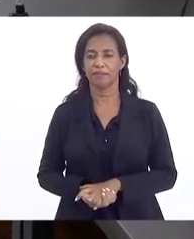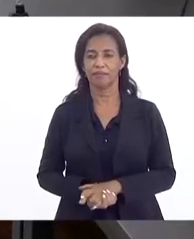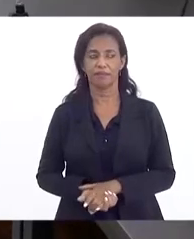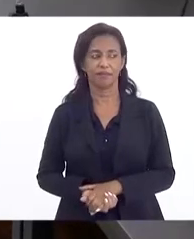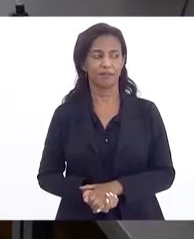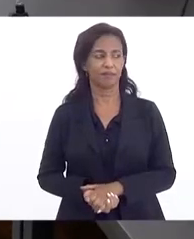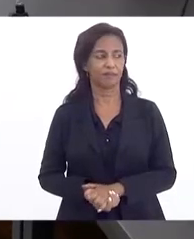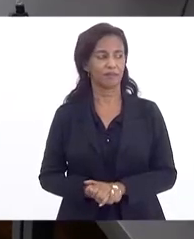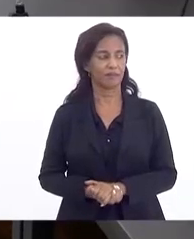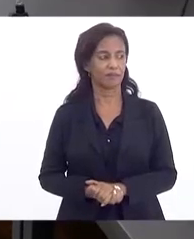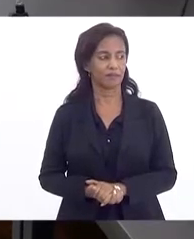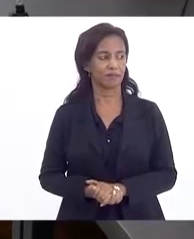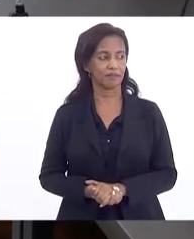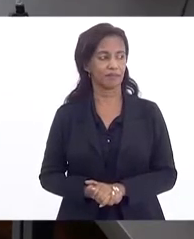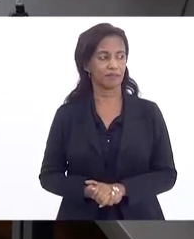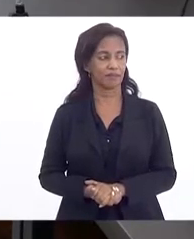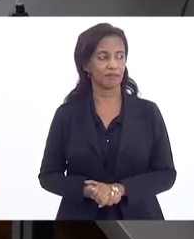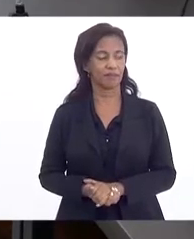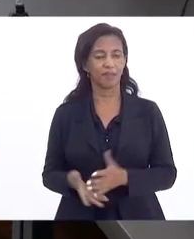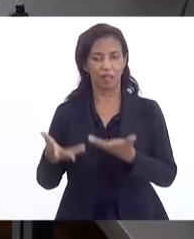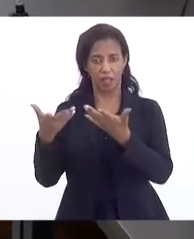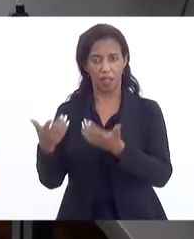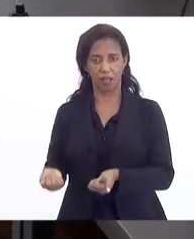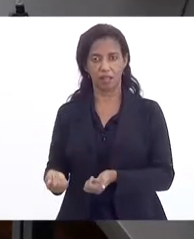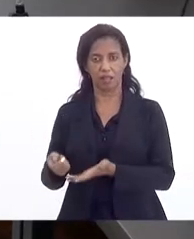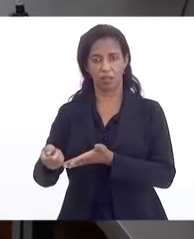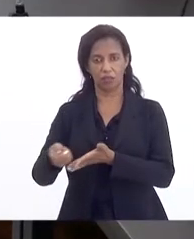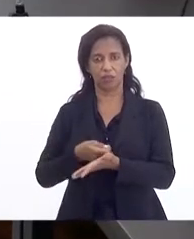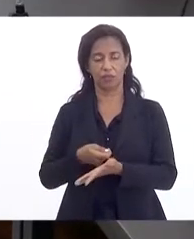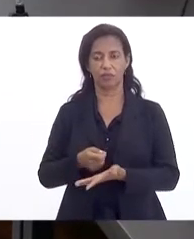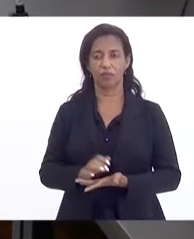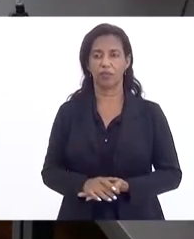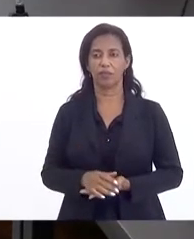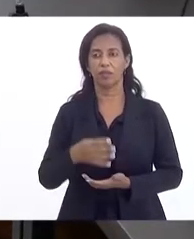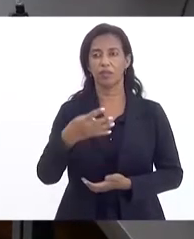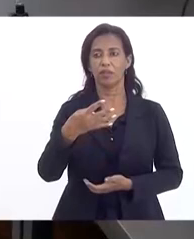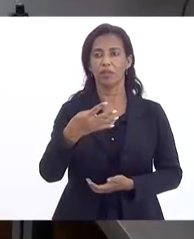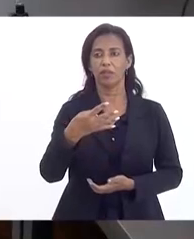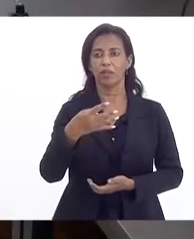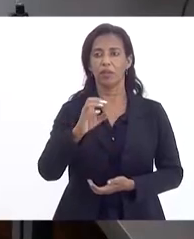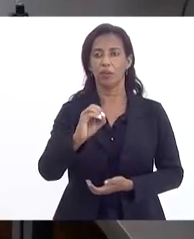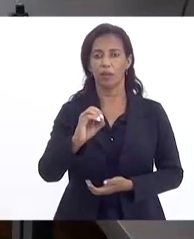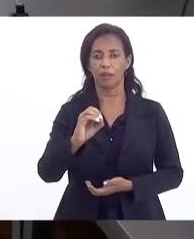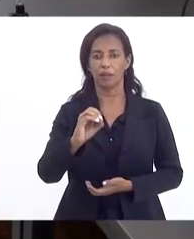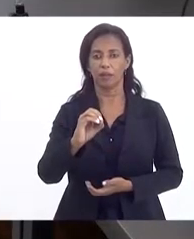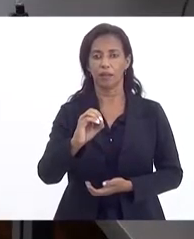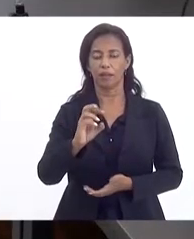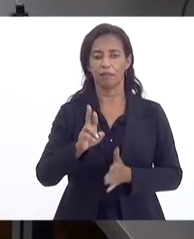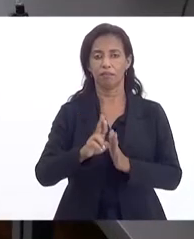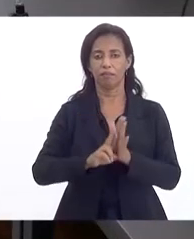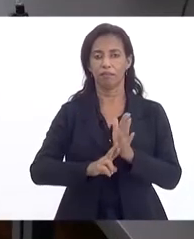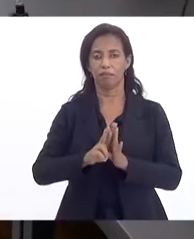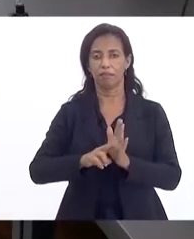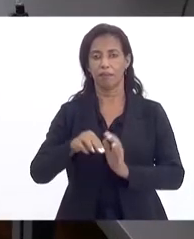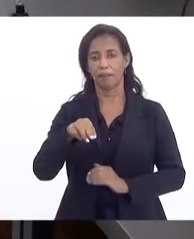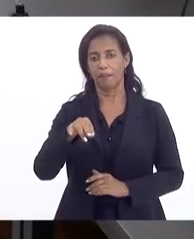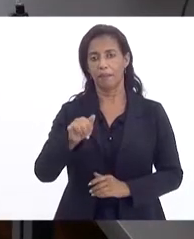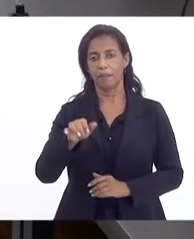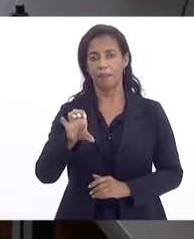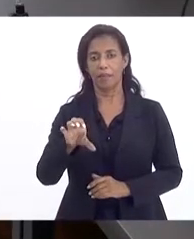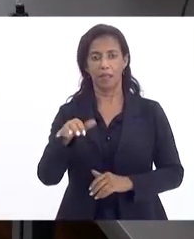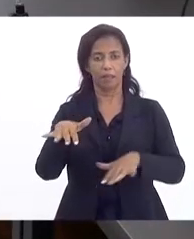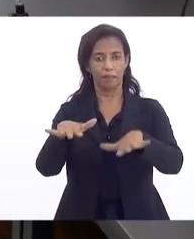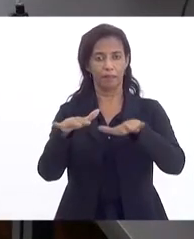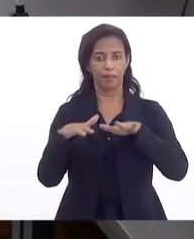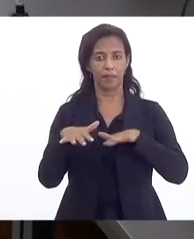É isso, tá, mas então pediu de vista concedido, deputado Mink. 40... Relator, deputado Carlos Mink. Emendas de